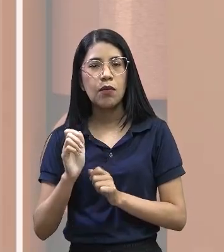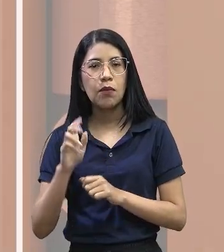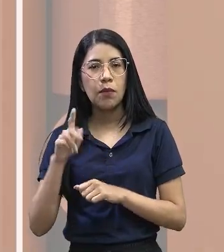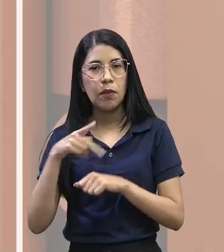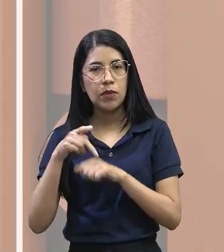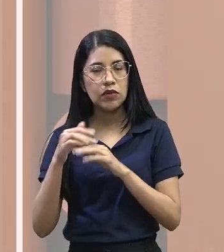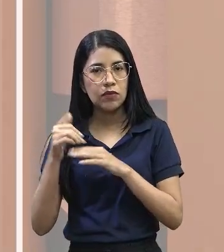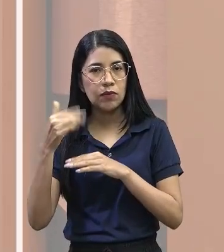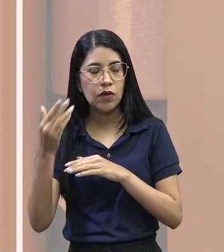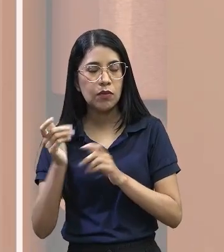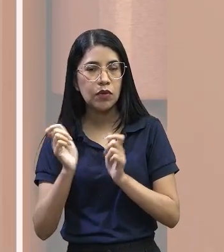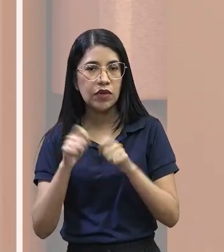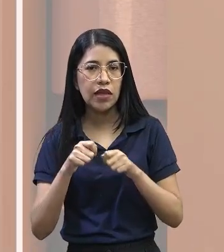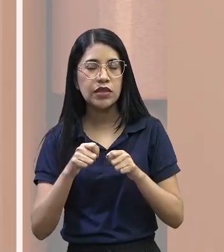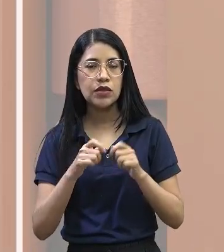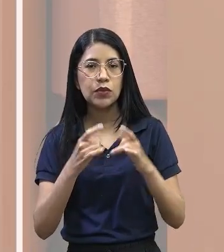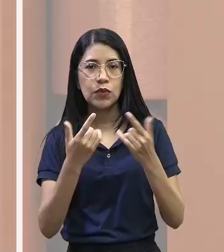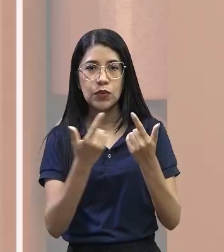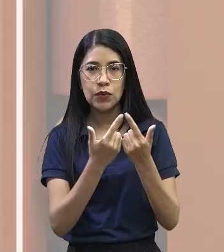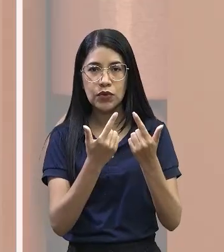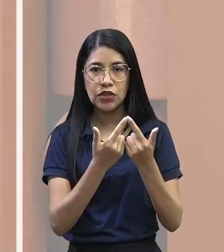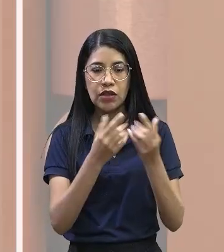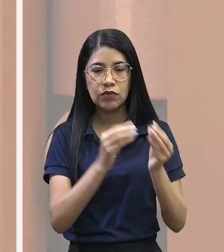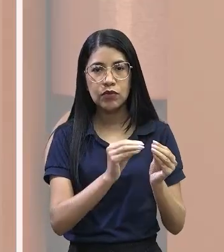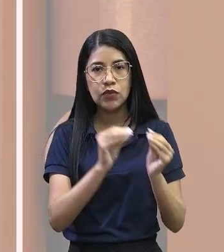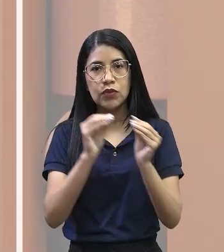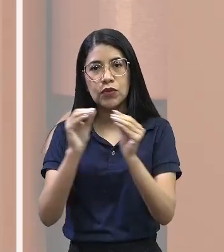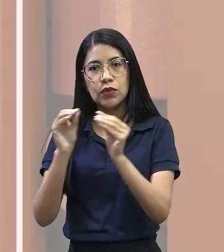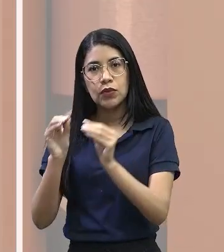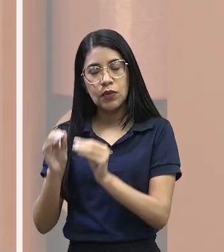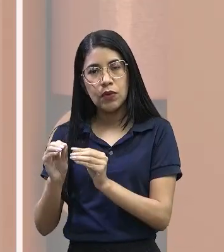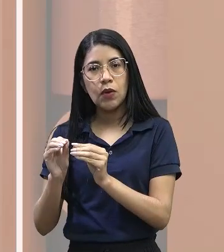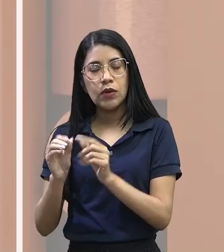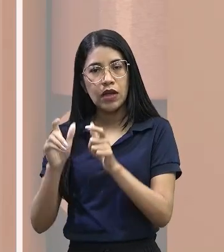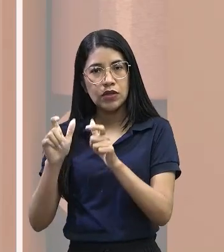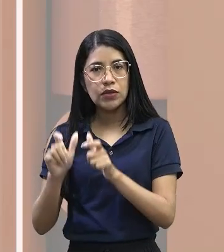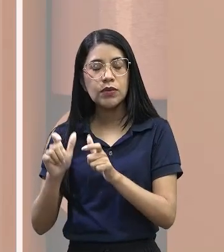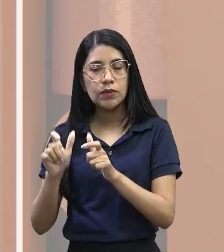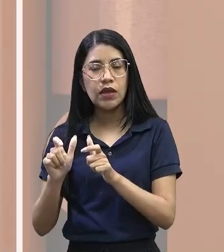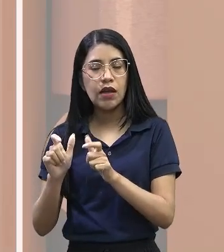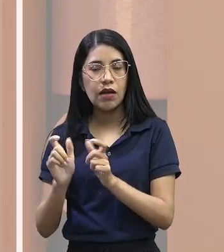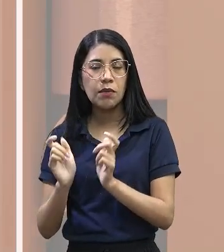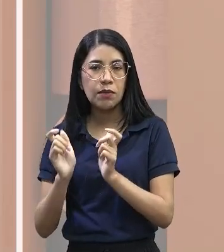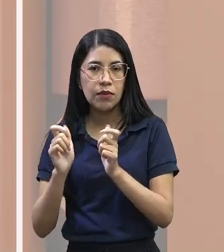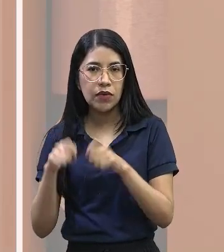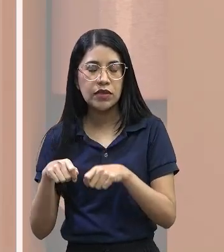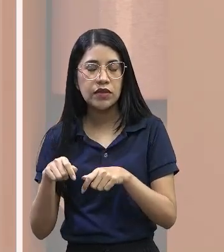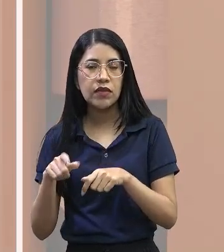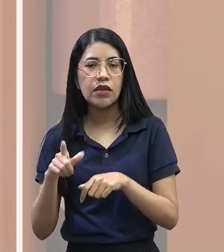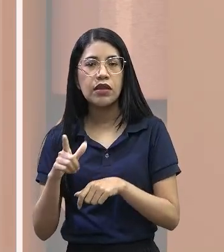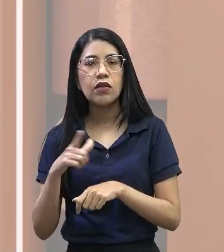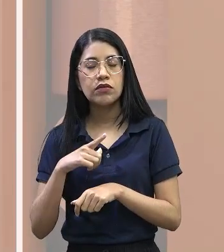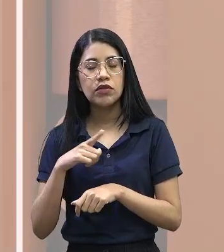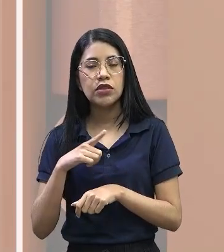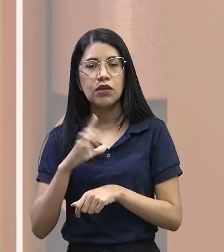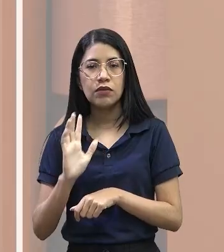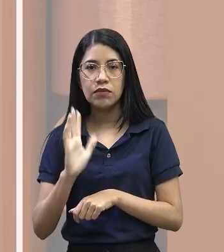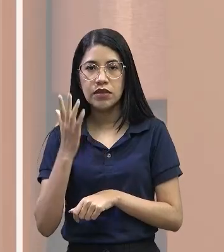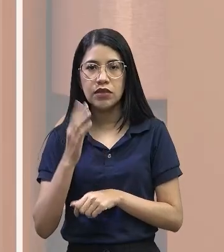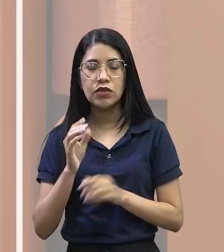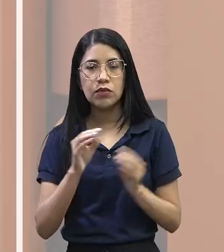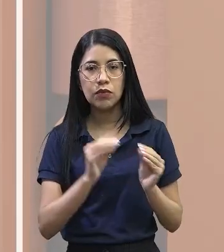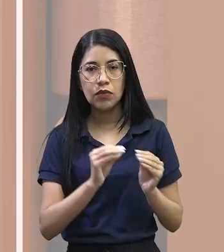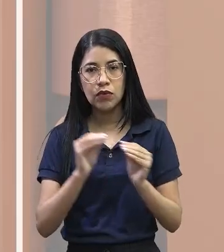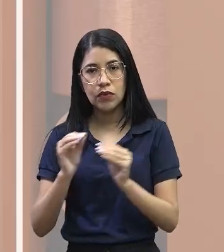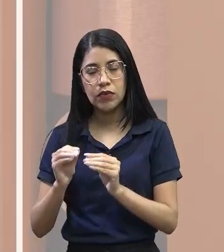o Teatro Amazonas, pudesse de certa forma colocar em um navio, levar o Teatro Amazonas daqui, ele teria levado.